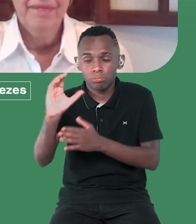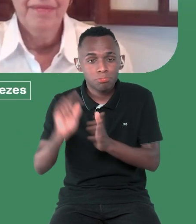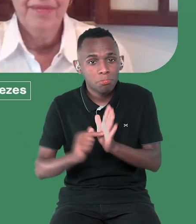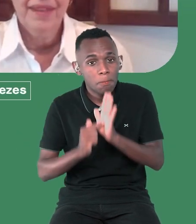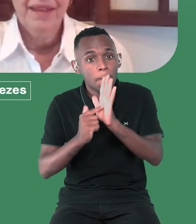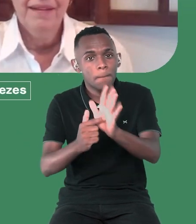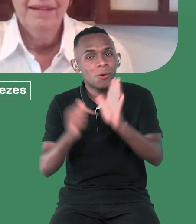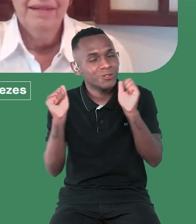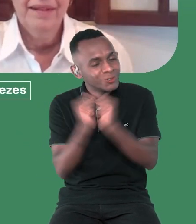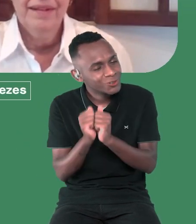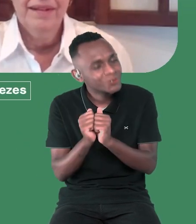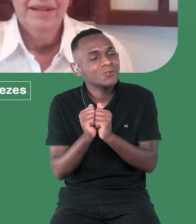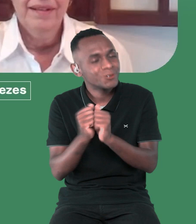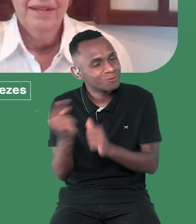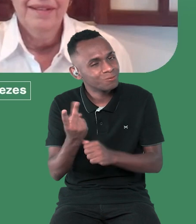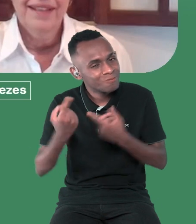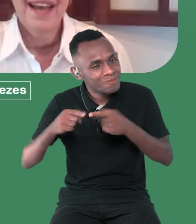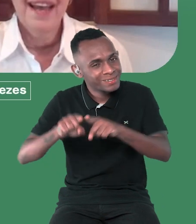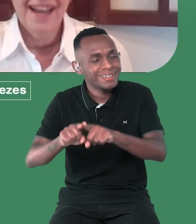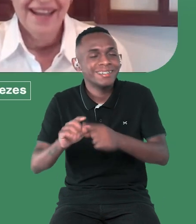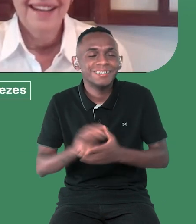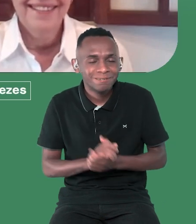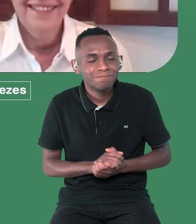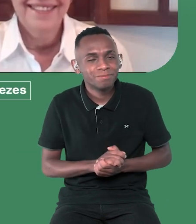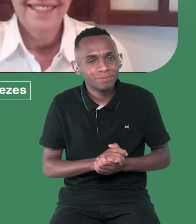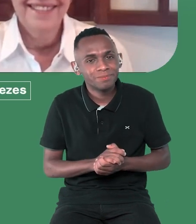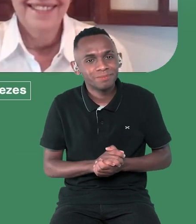lançamento em conjunto, né, Silvana?